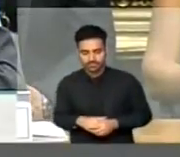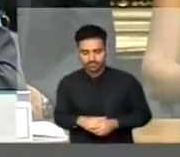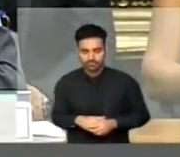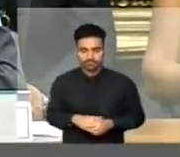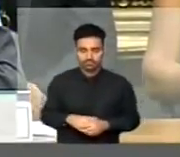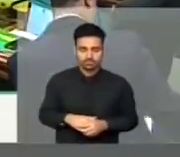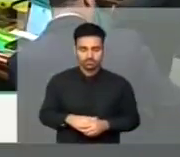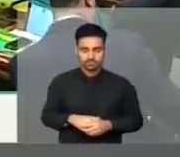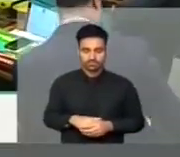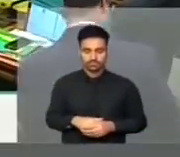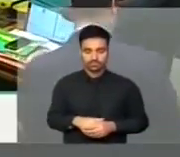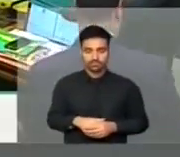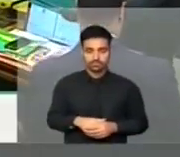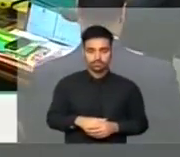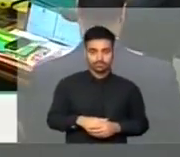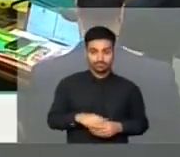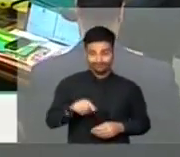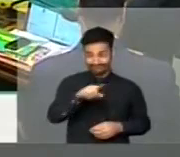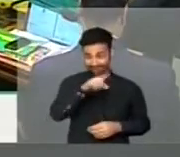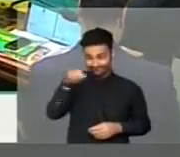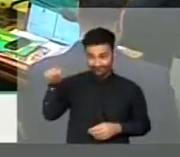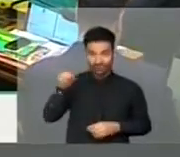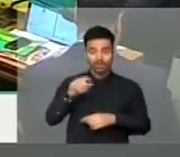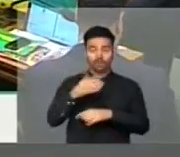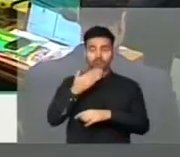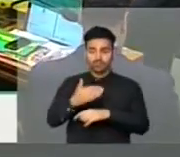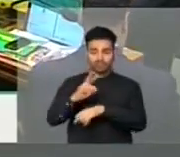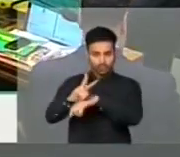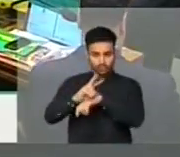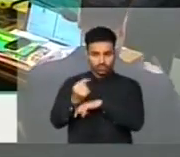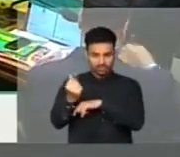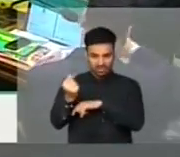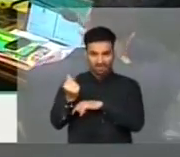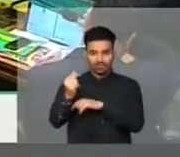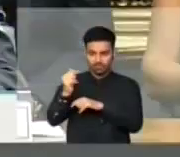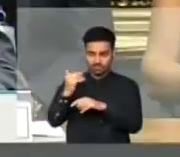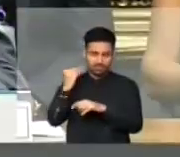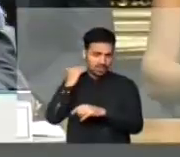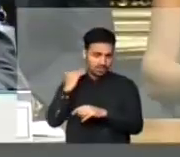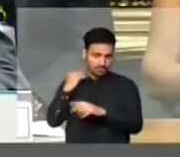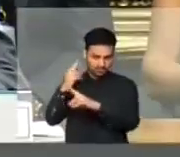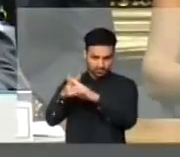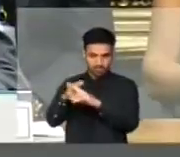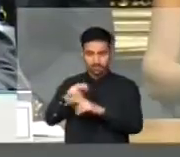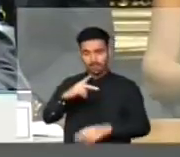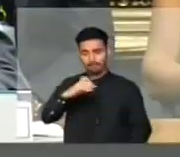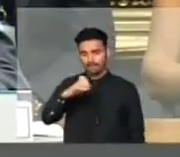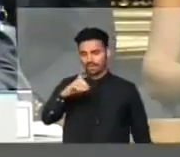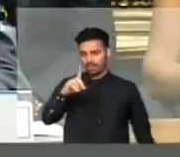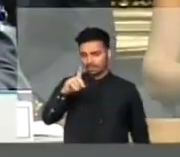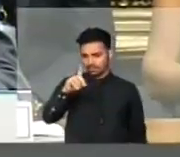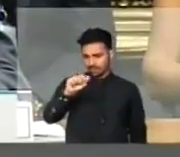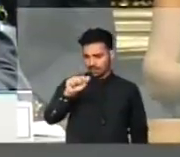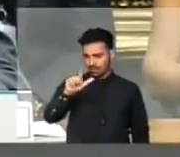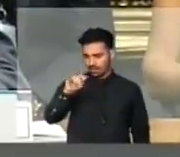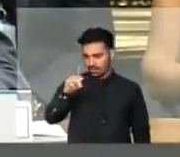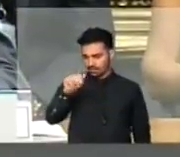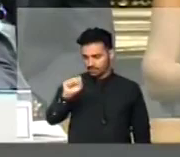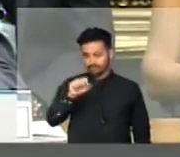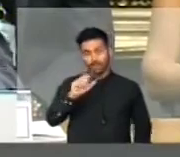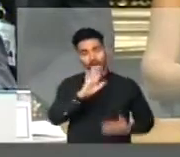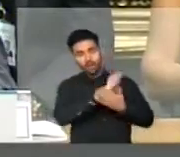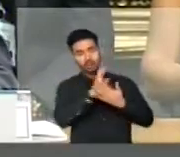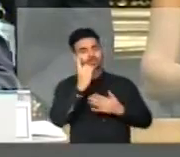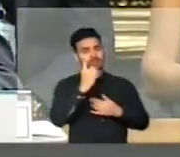Quanto às denominadas pedaladas fiscais, alguns deputados federais, assim como a manifestação da Presidente da